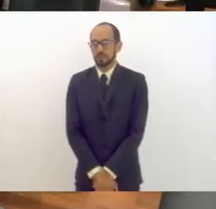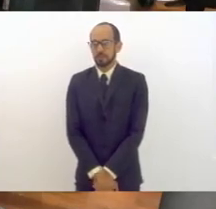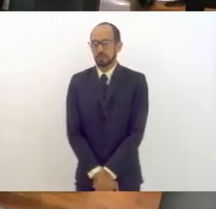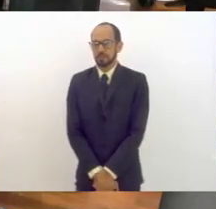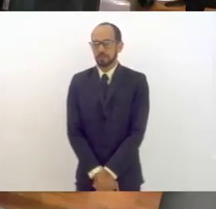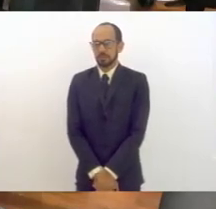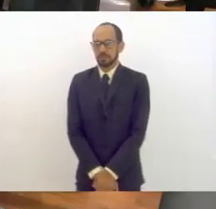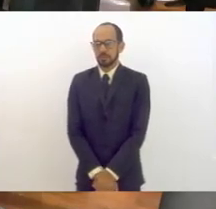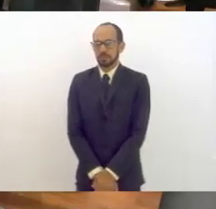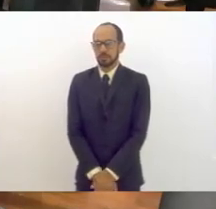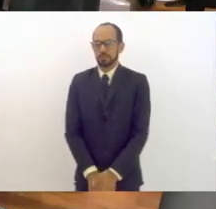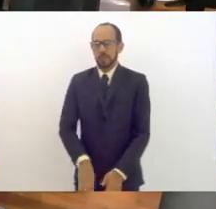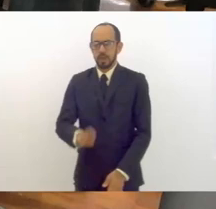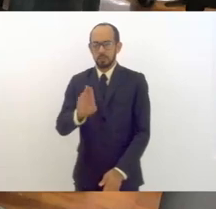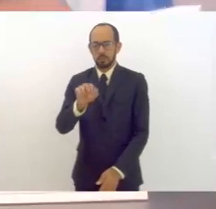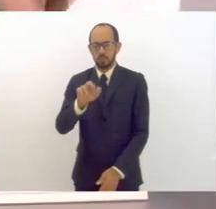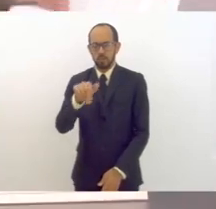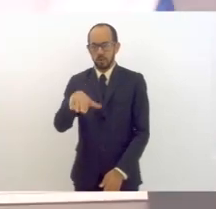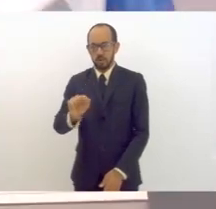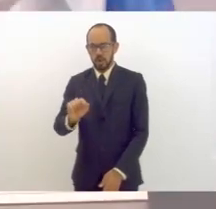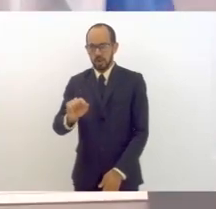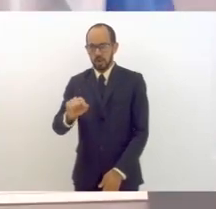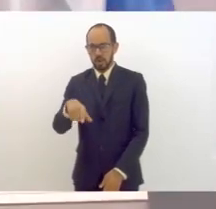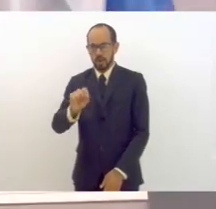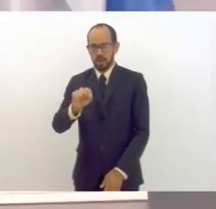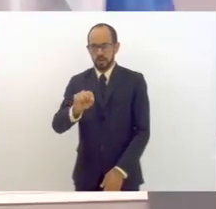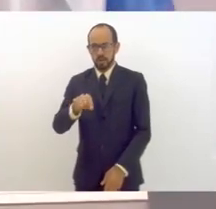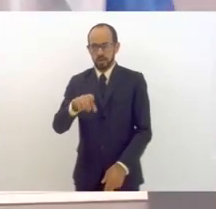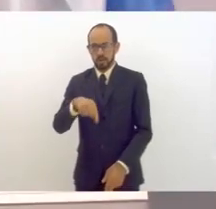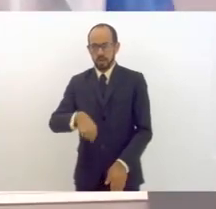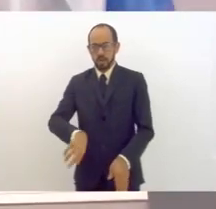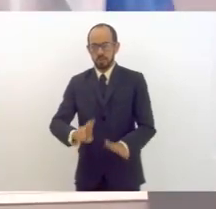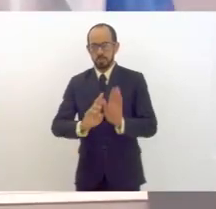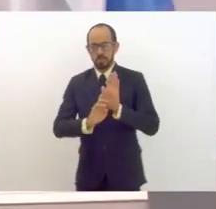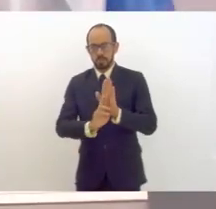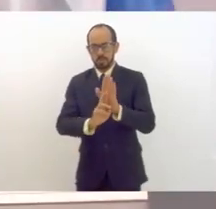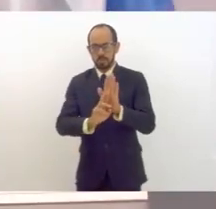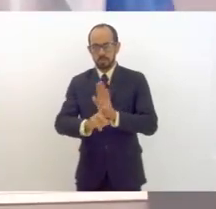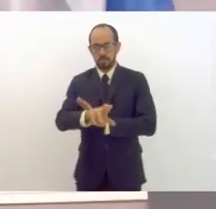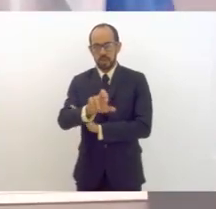E a Bruna Azevedo Patrocínio, representante da ADERGE.